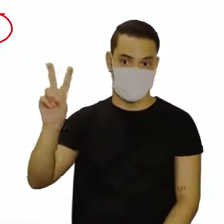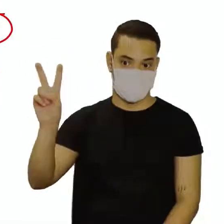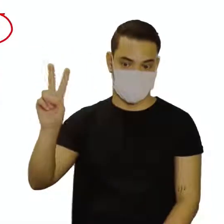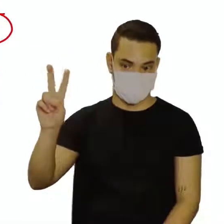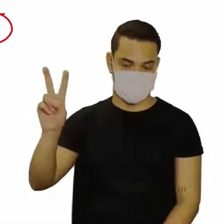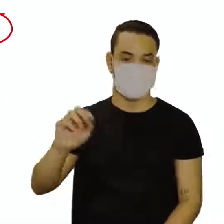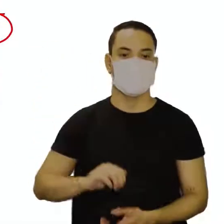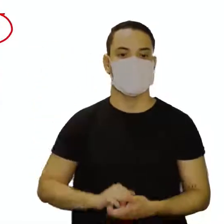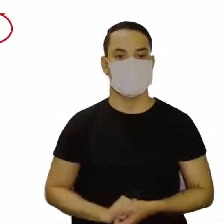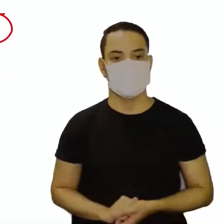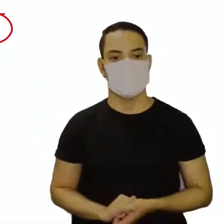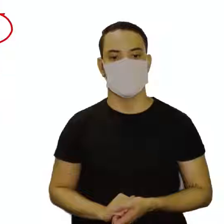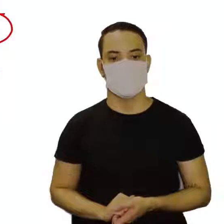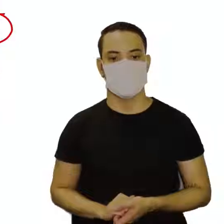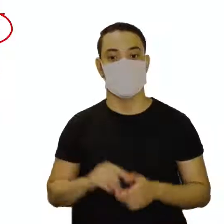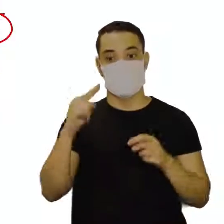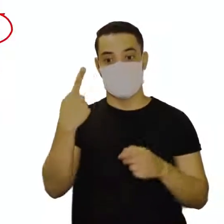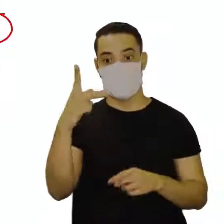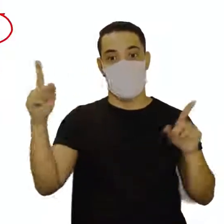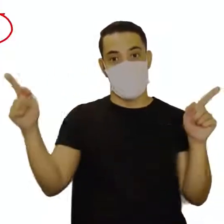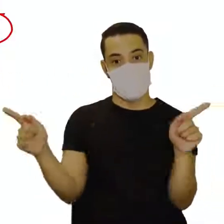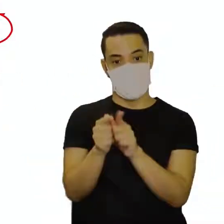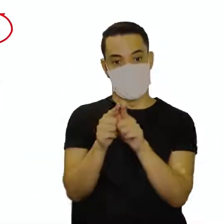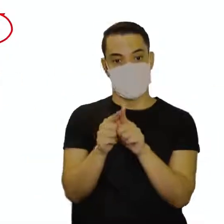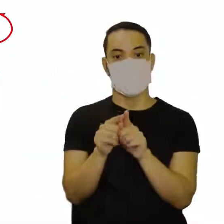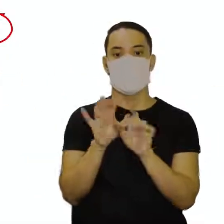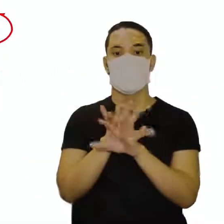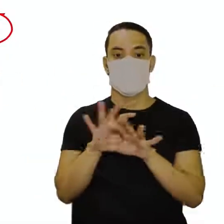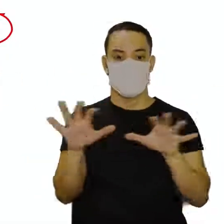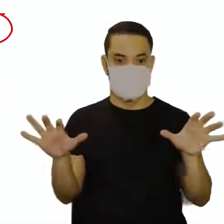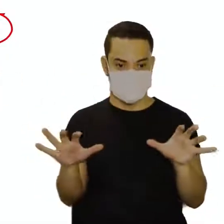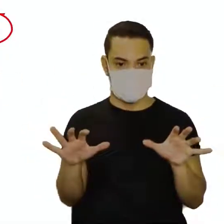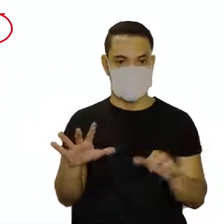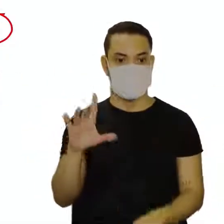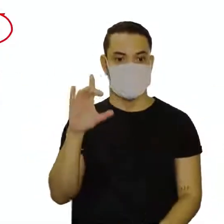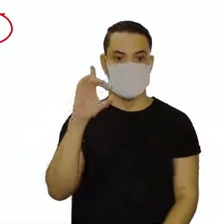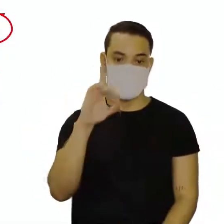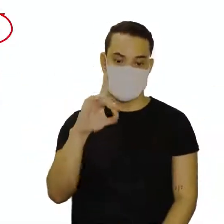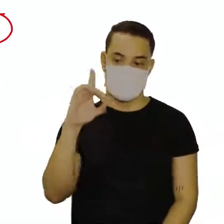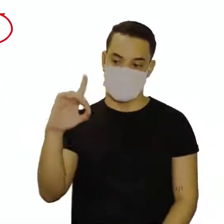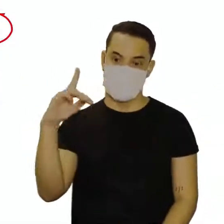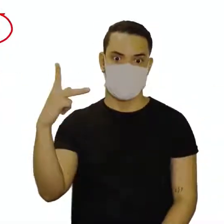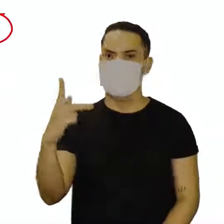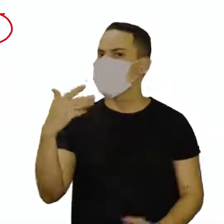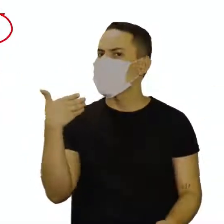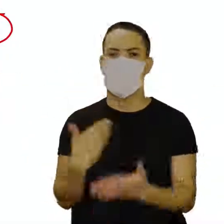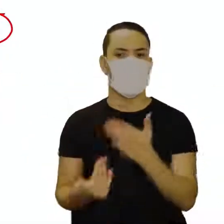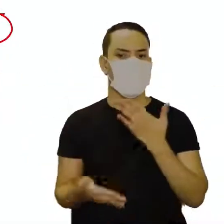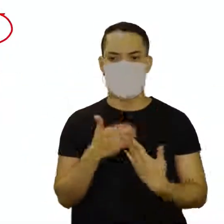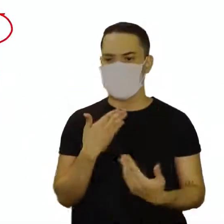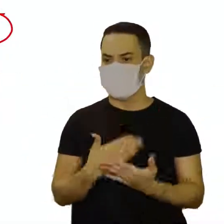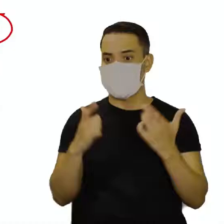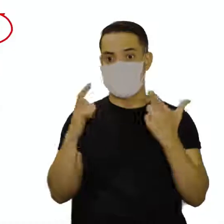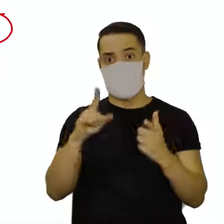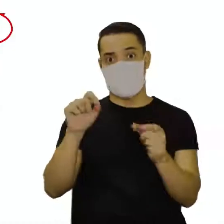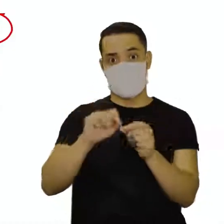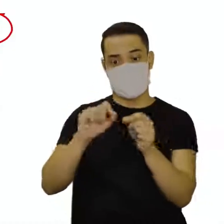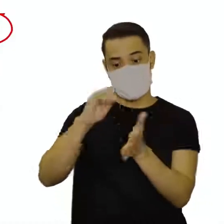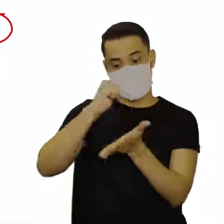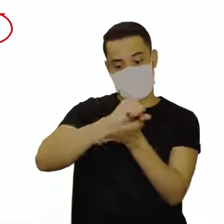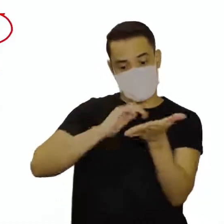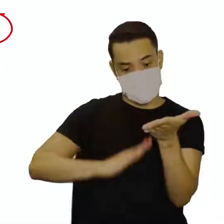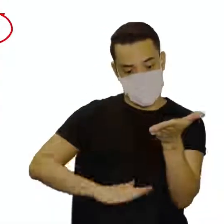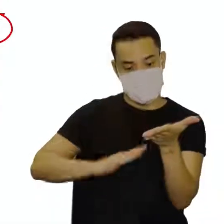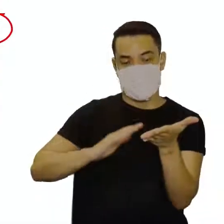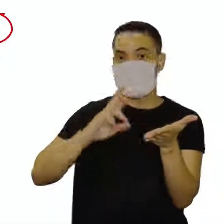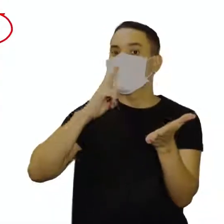eletromotriz. Sua abreviação é dada da seguinte maneira: onde vocês estiverem fazendo exercício, se tiver